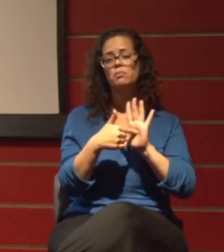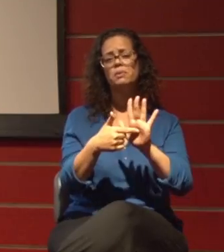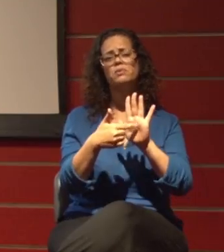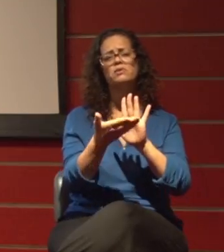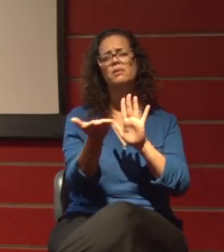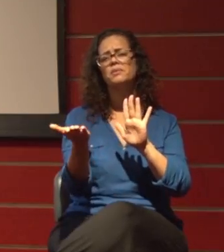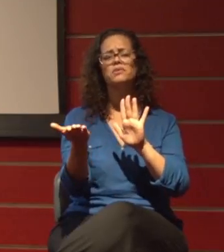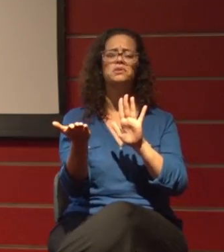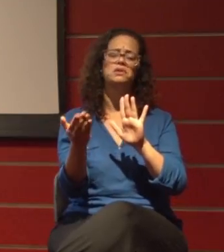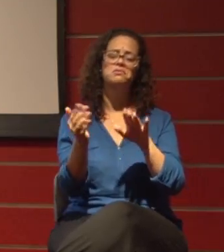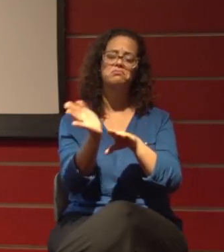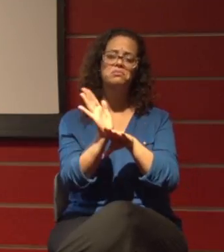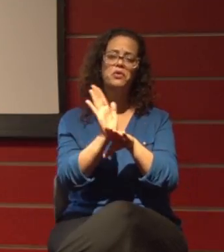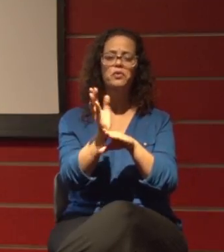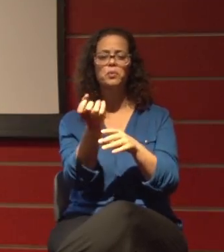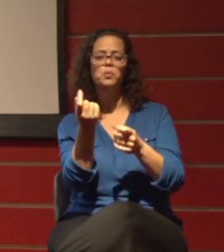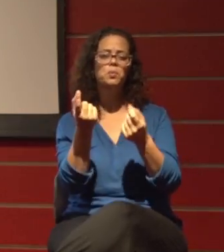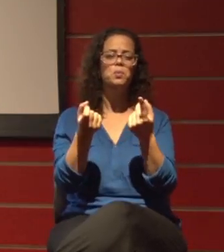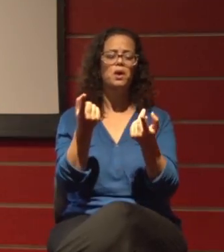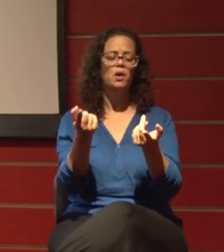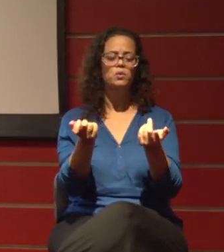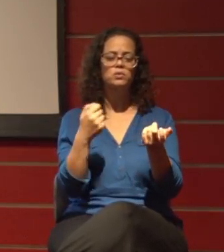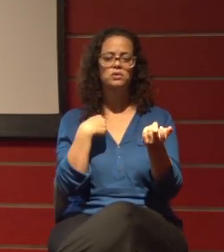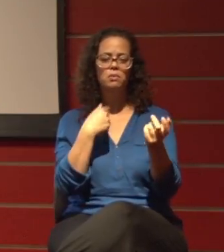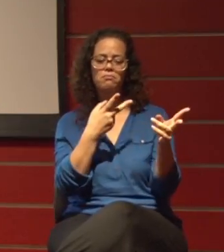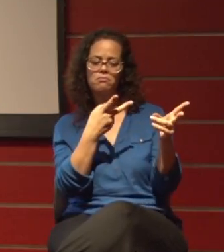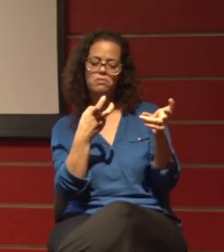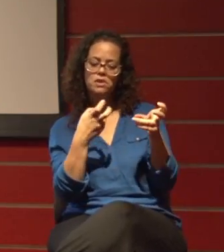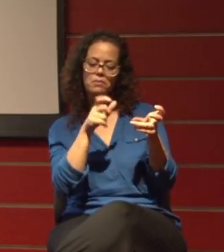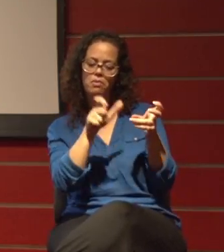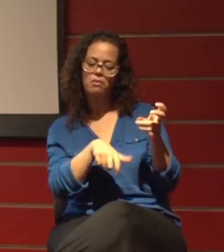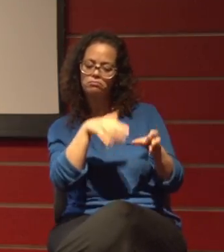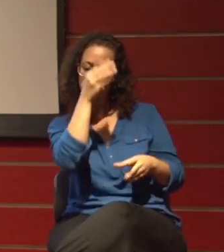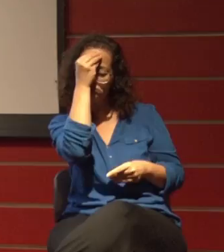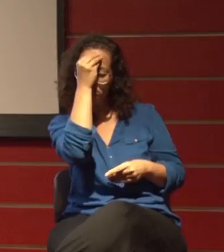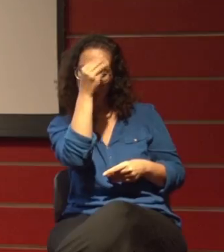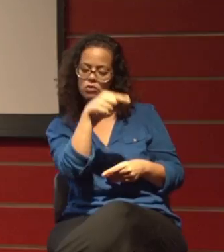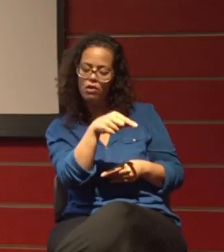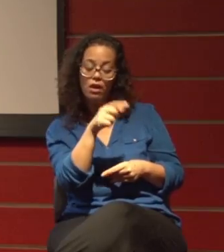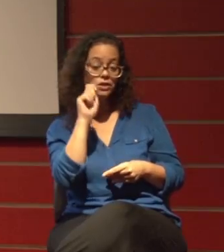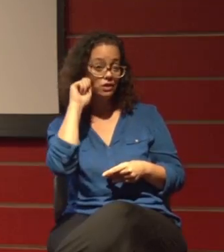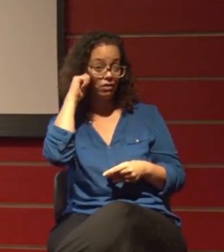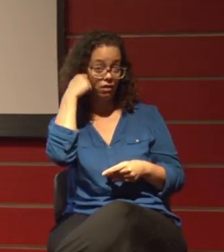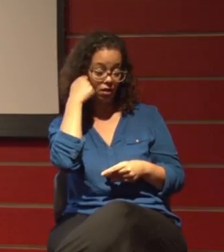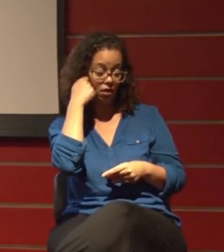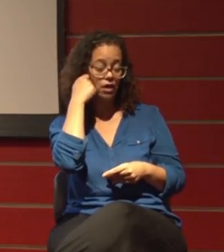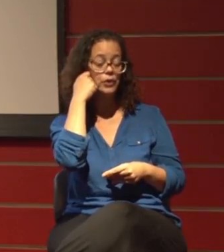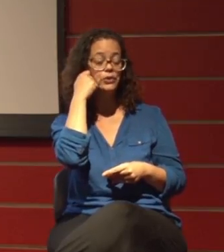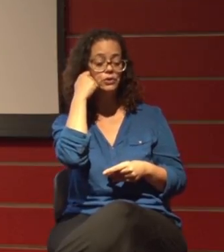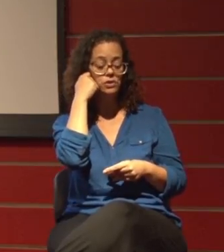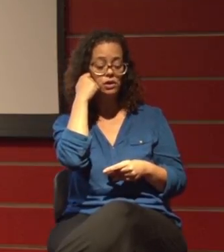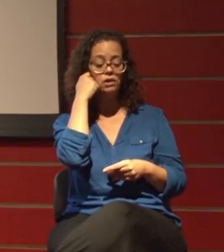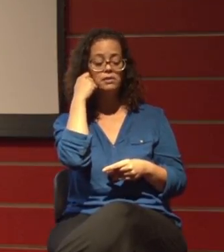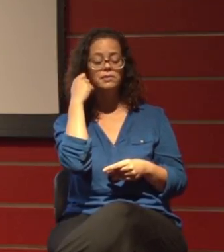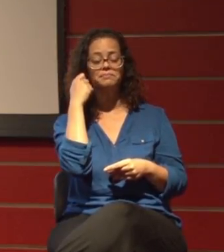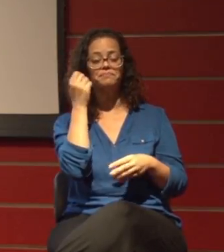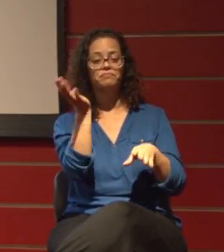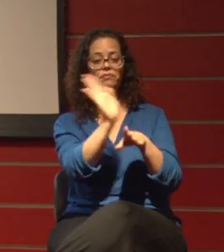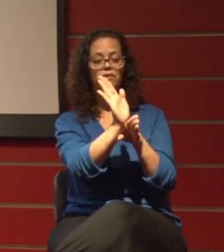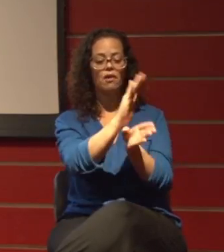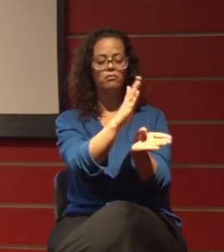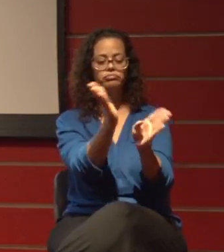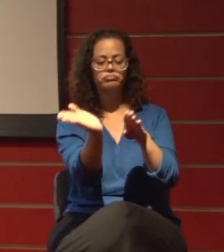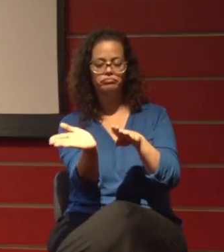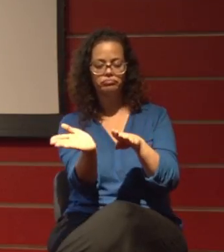vocês alguns filmes em que que que eu vejo alguns personagens eh negros vivendo situações que